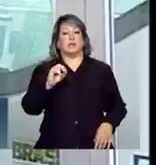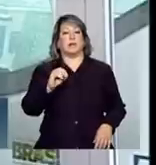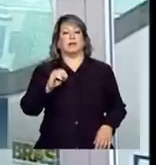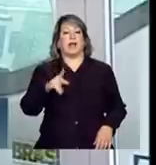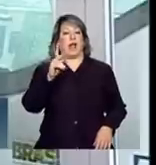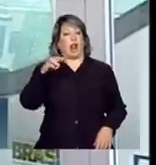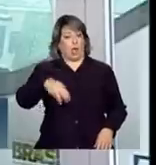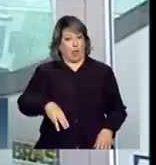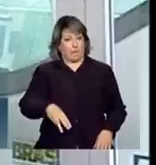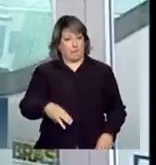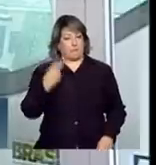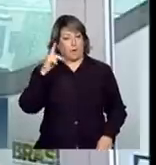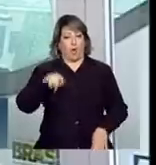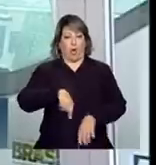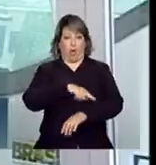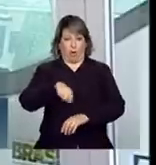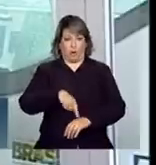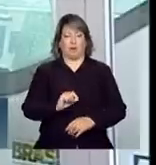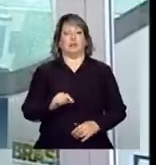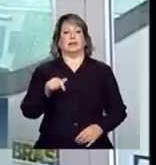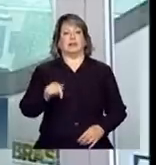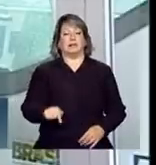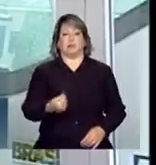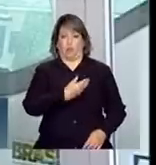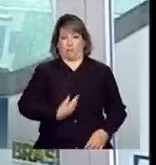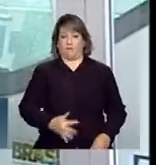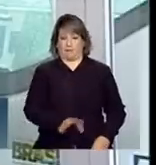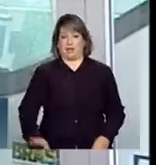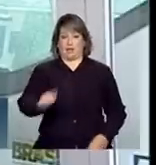por hora. Bom, o investimento do governo federal foi de